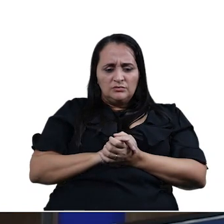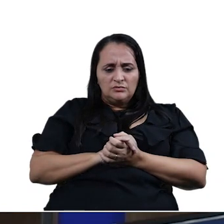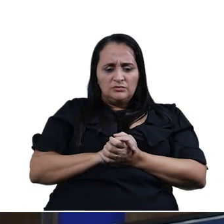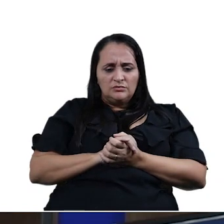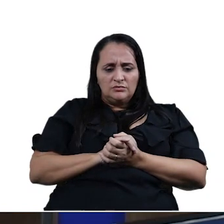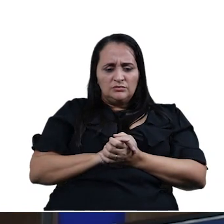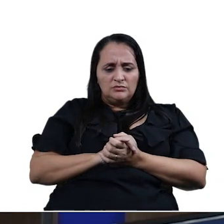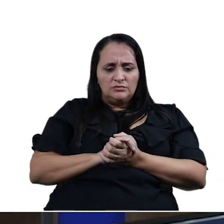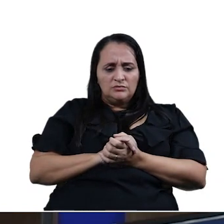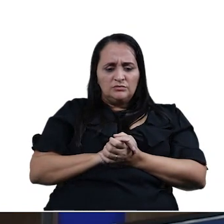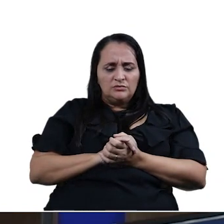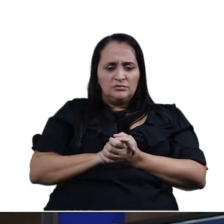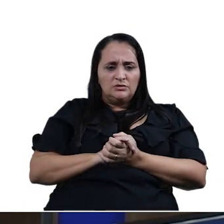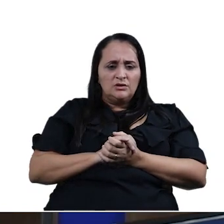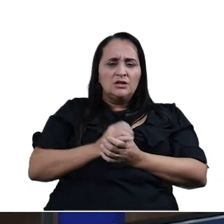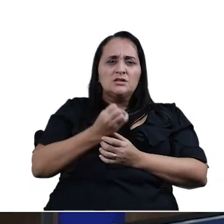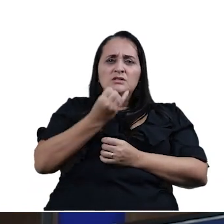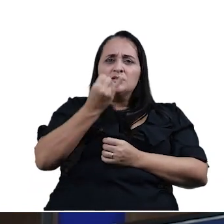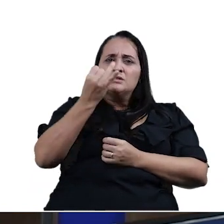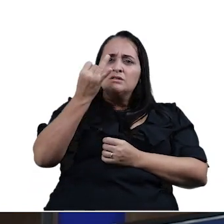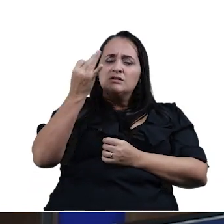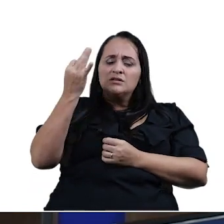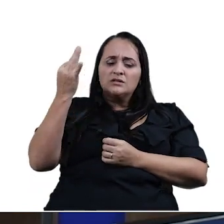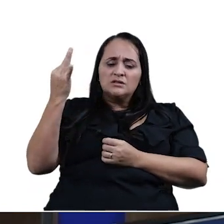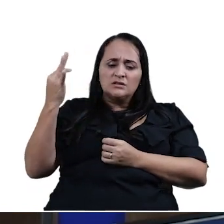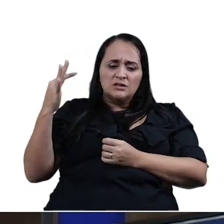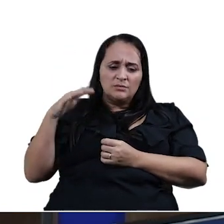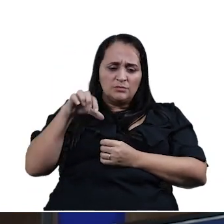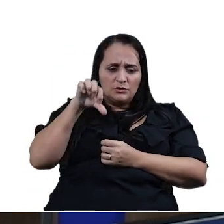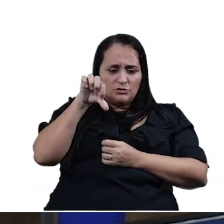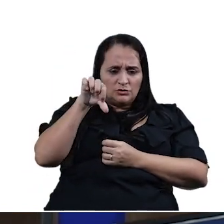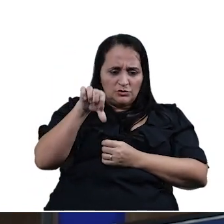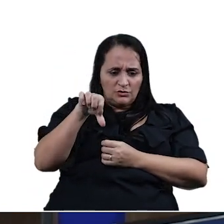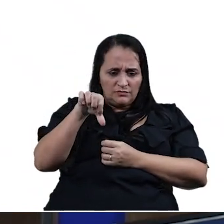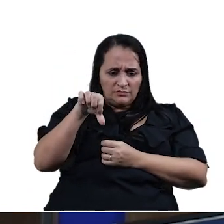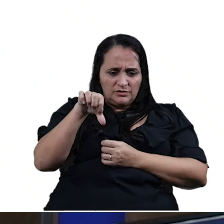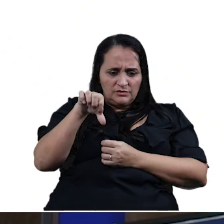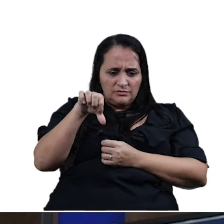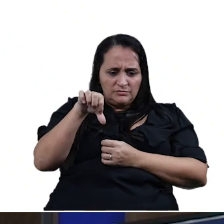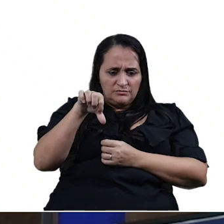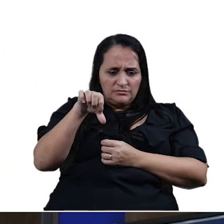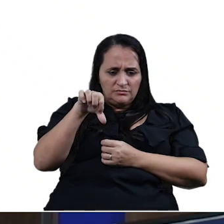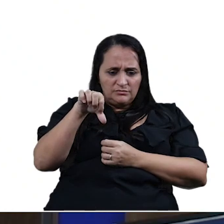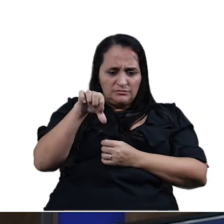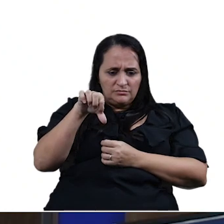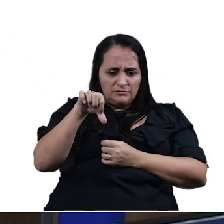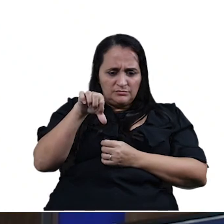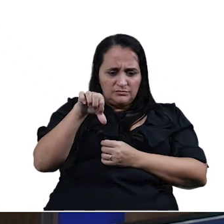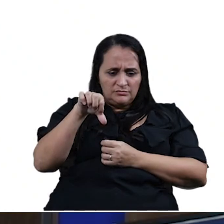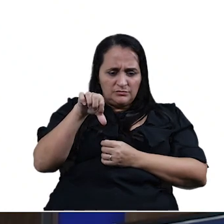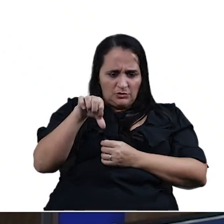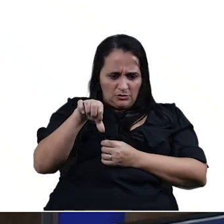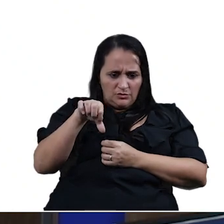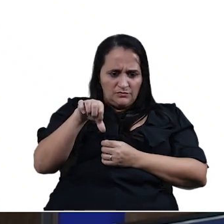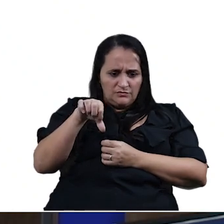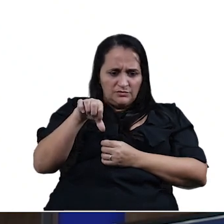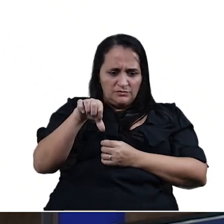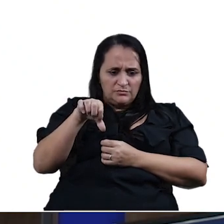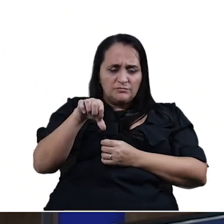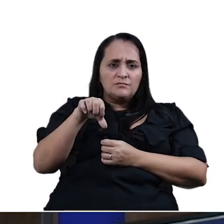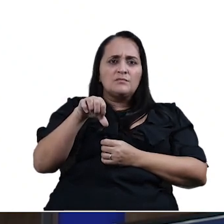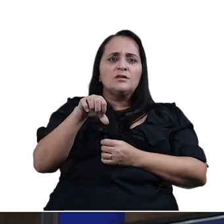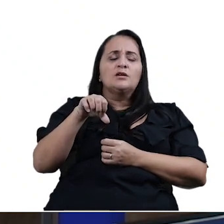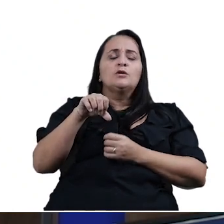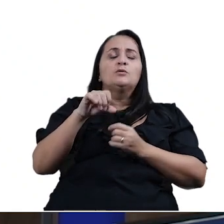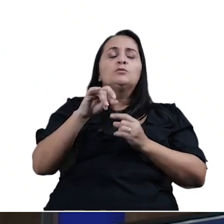cada vez que dava aqui, ó, 1, 2, 3, 4, 5, 6, 7, 8, 9, 9 hóspedes no